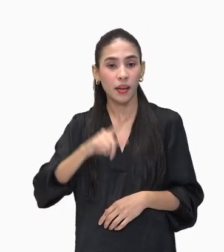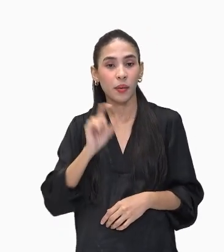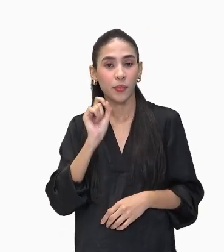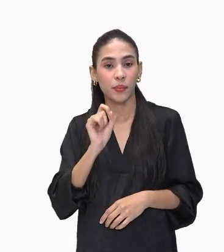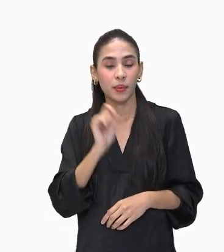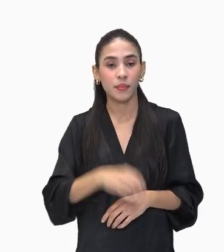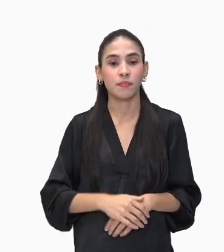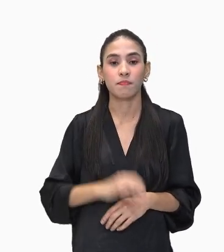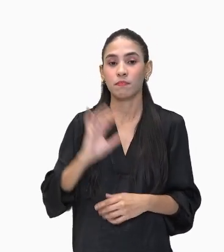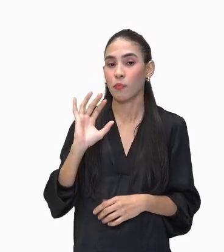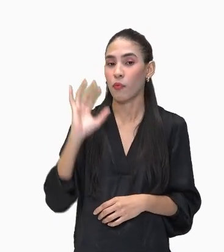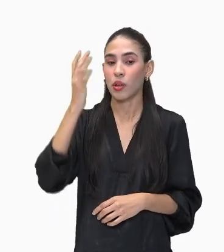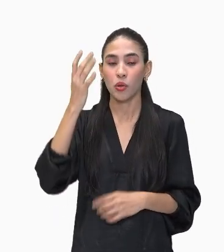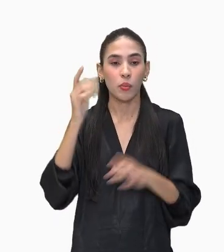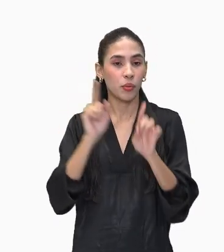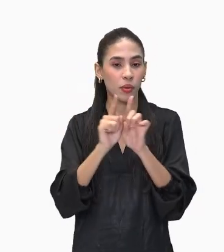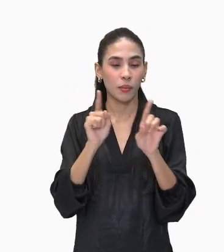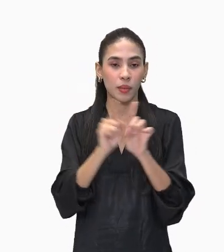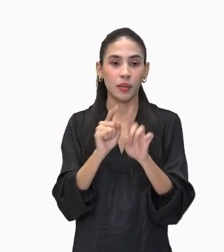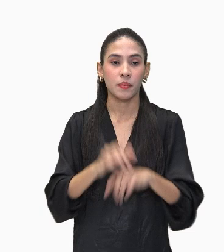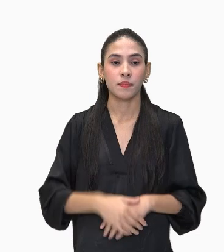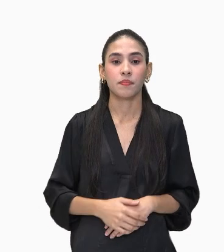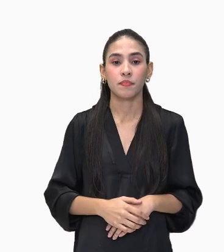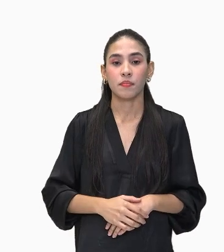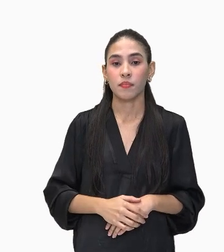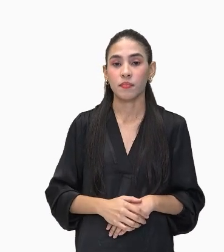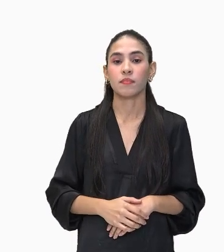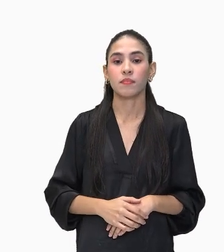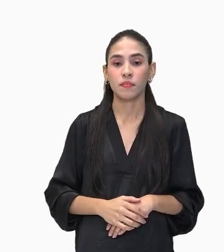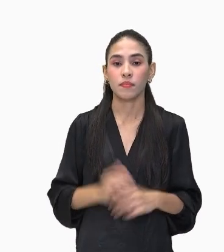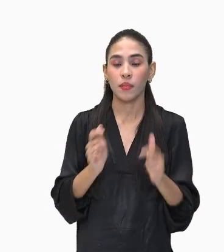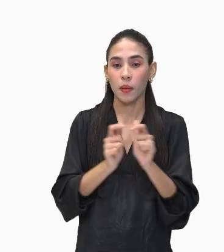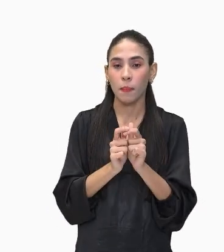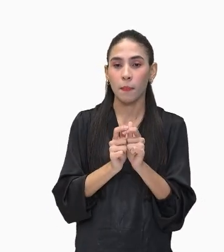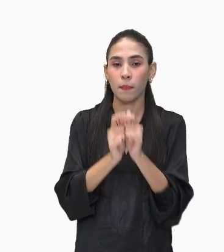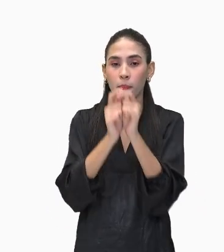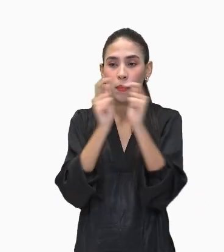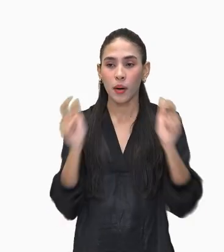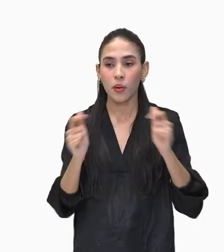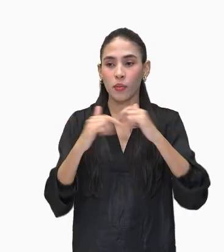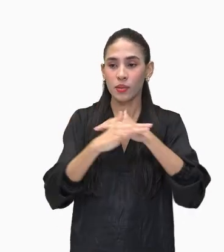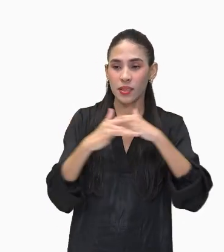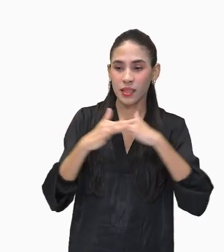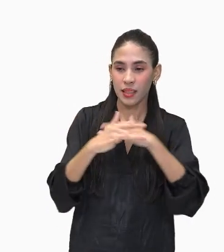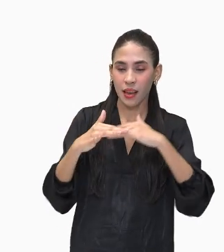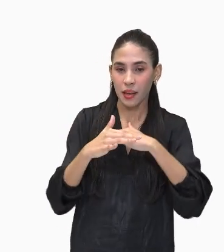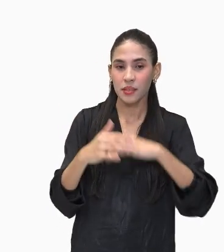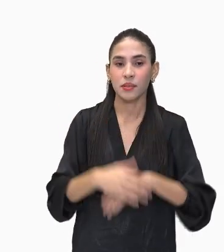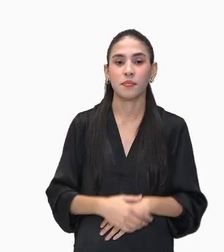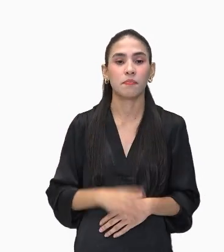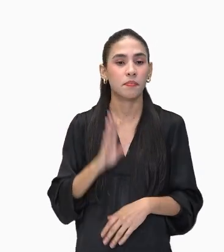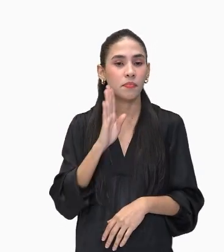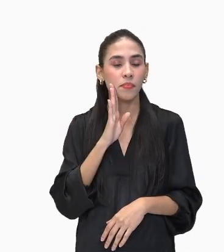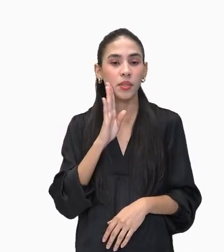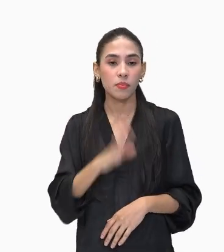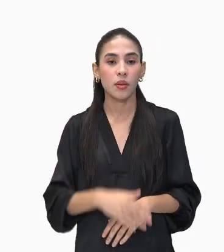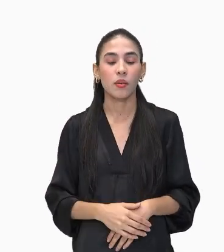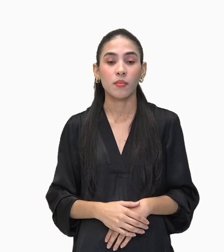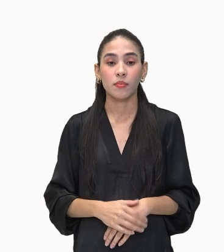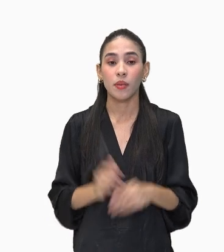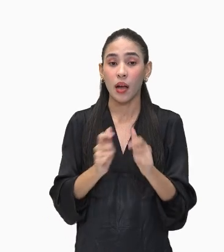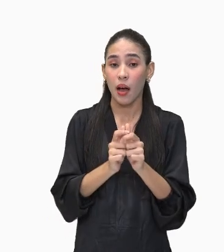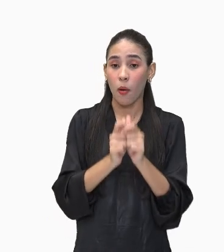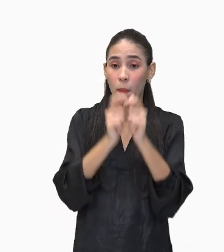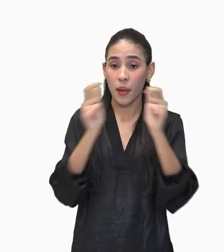são um fenômeno, né, que ocorre nos grandes centros urbanos principalmente. Então, ela ocorre com o aumento